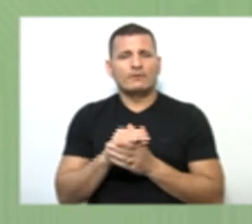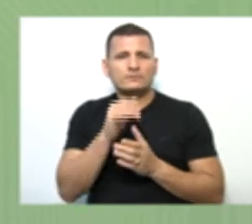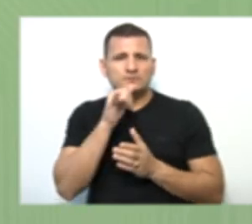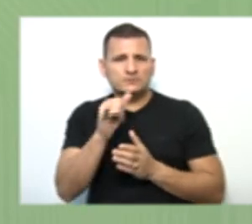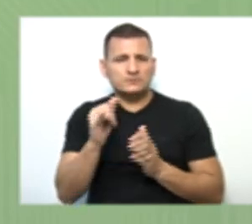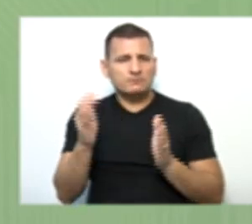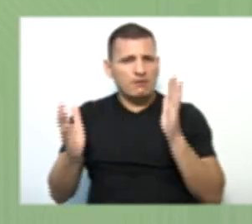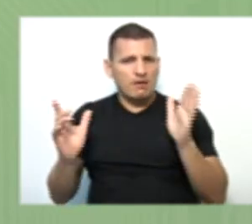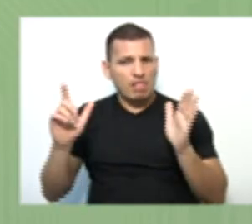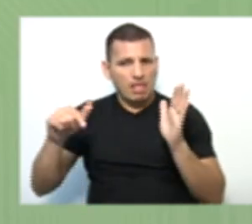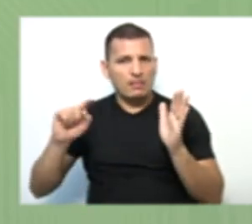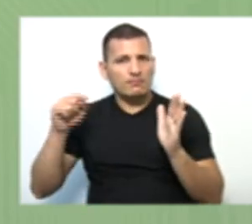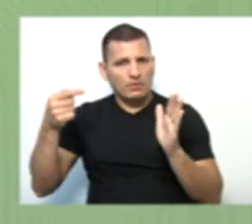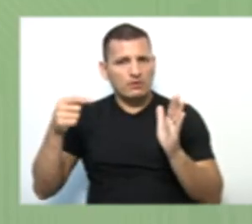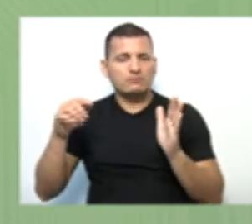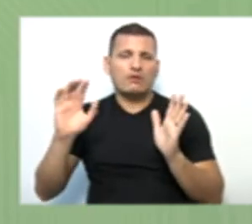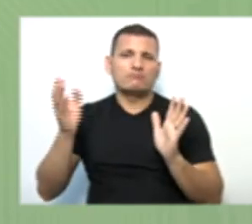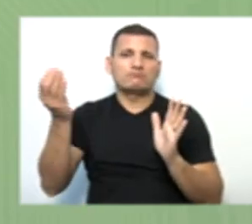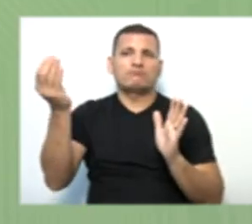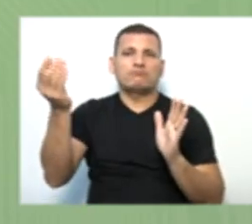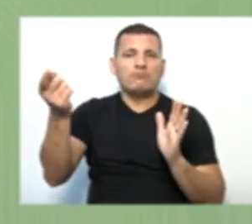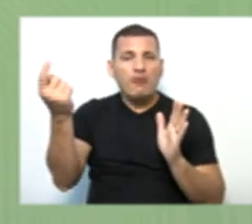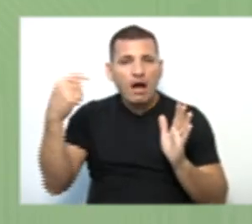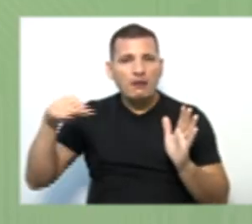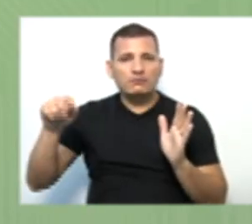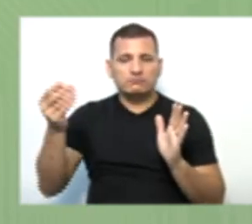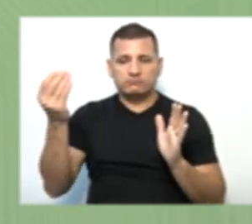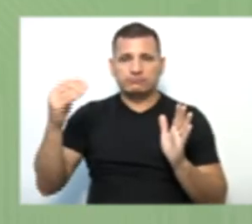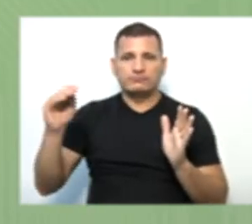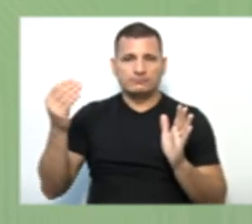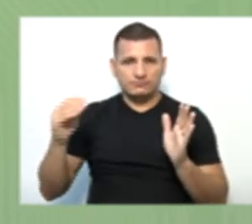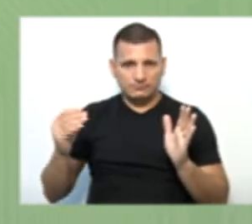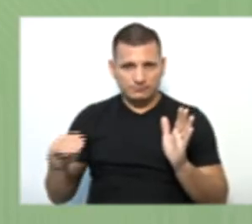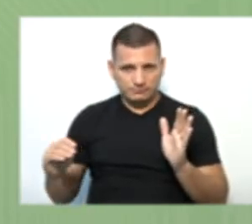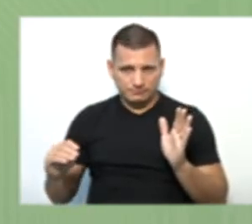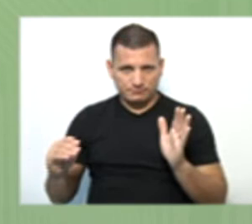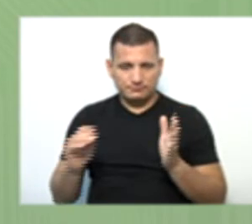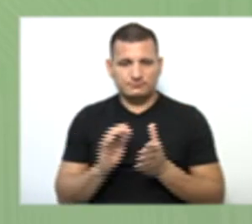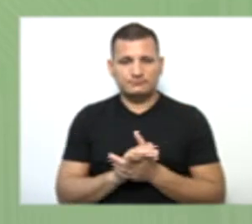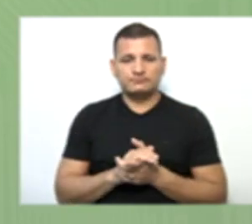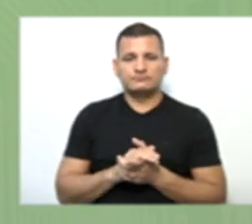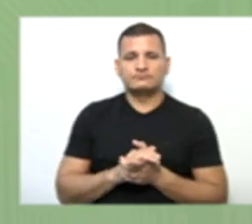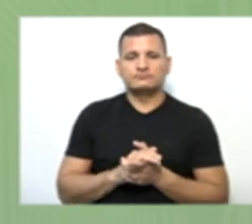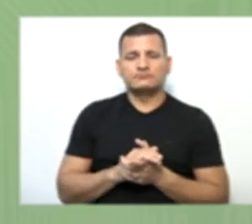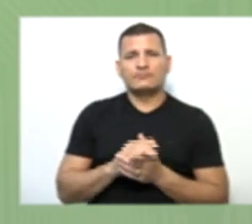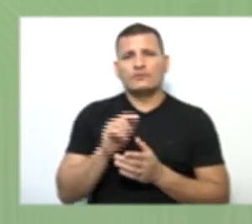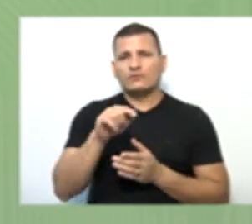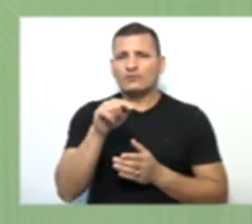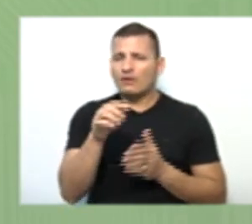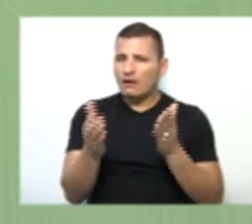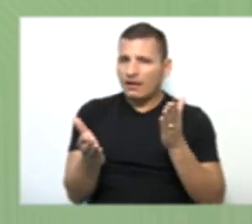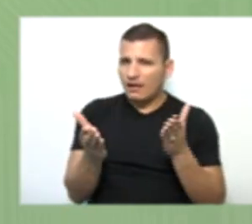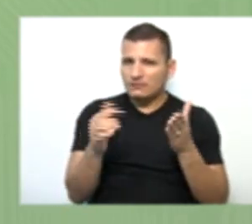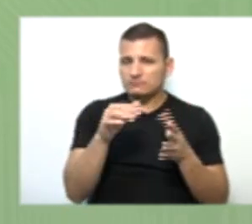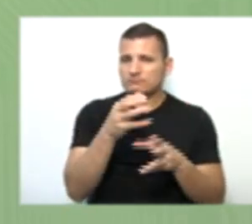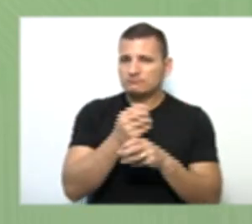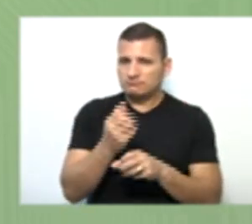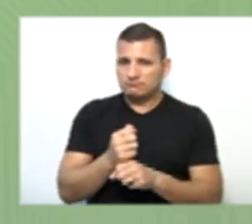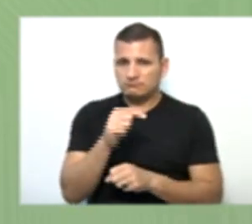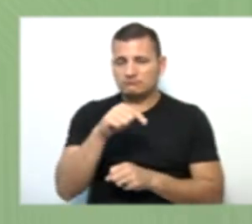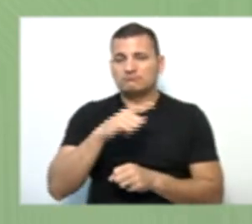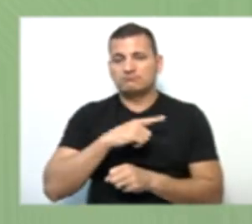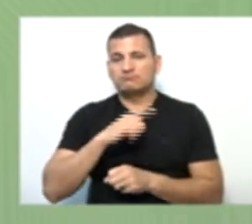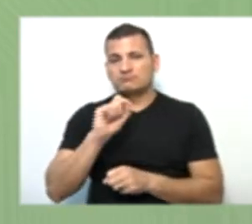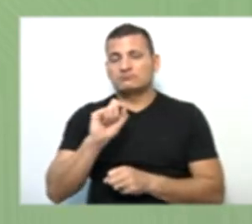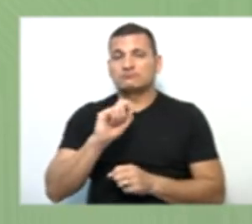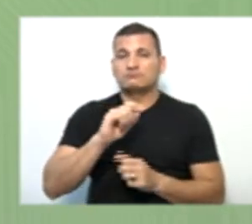virão após, né? Isso a gente vai ver um pouco mais à frente. O balanço patrimonial, portanto, ele se divide em